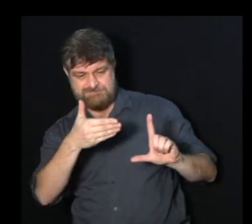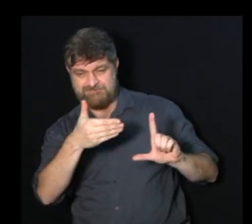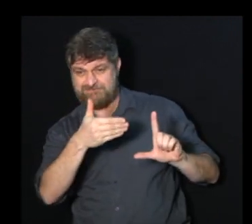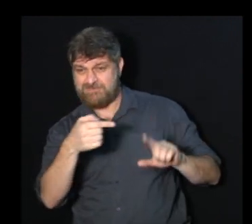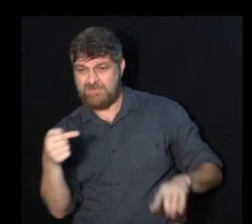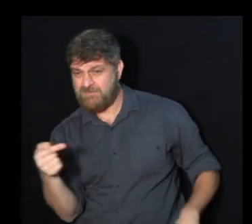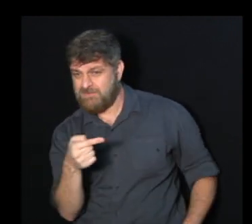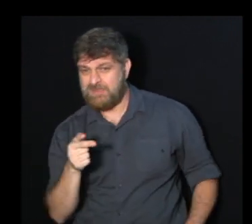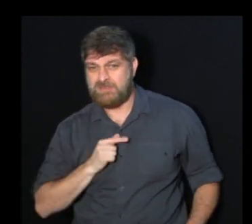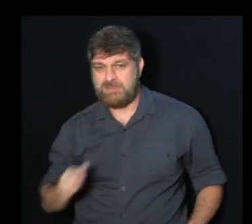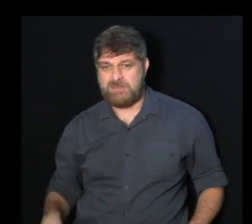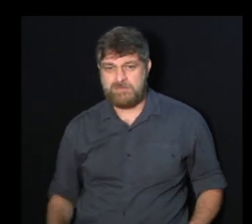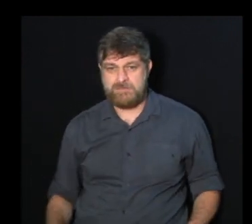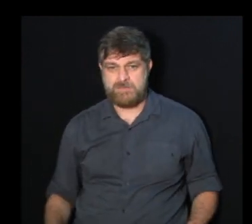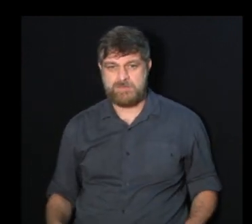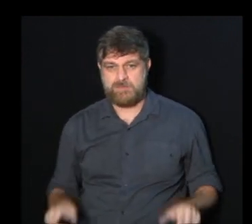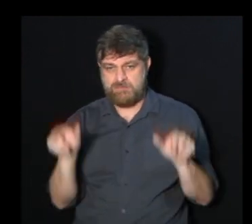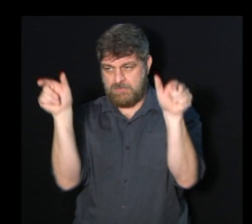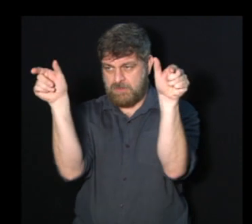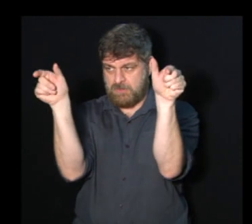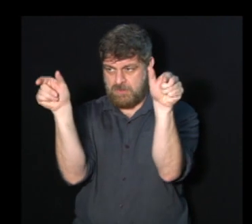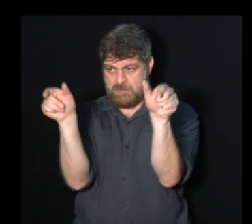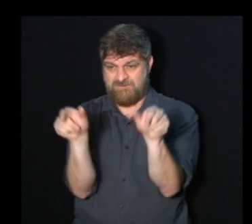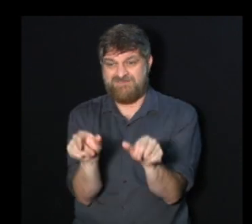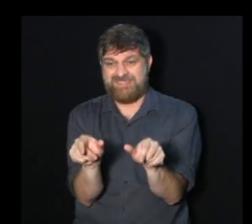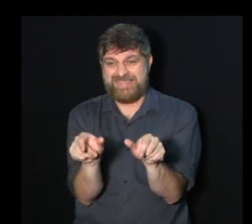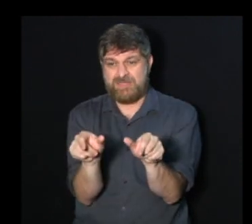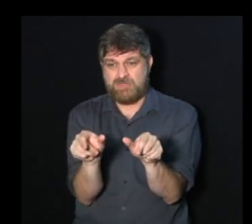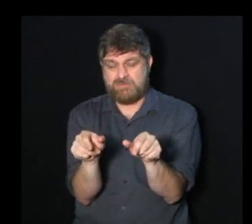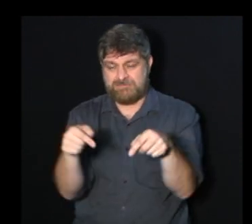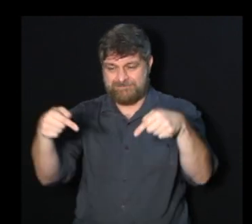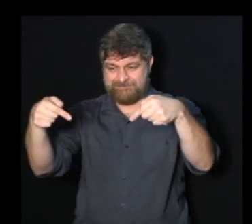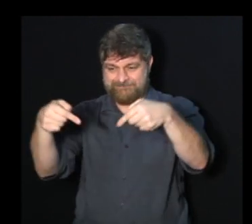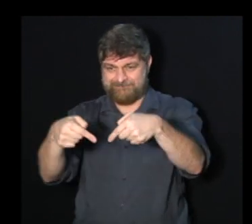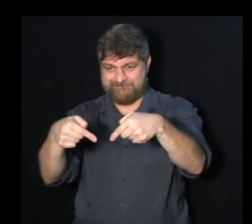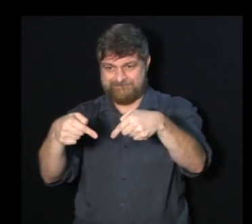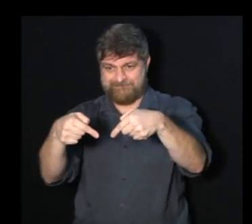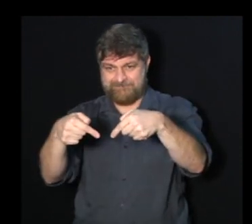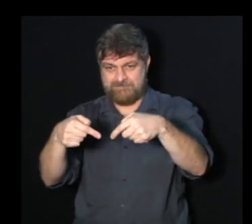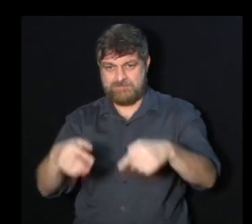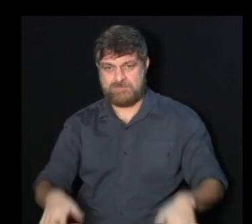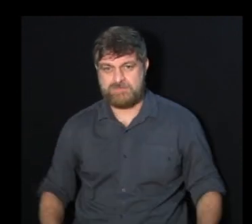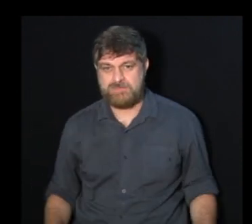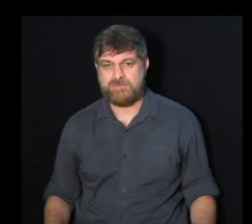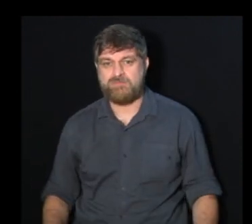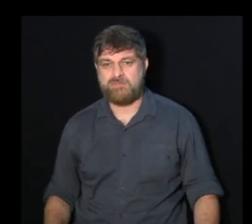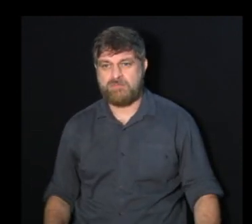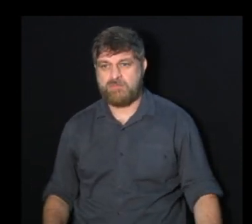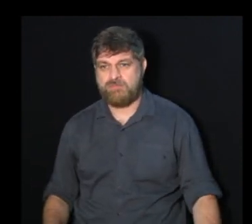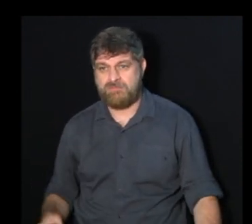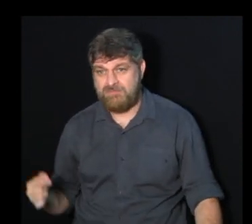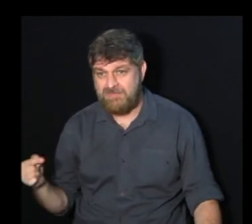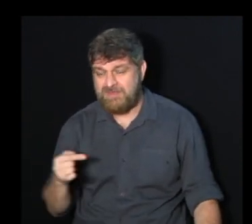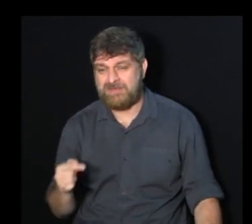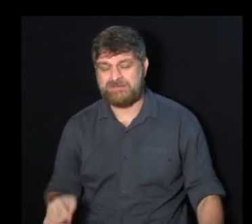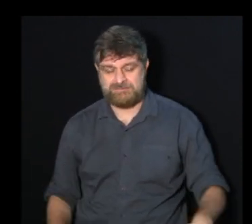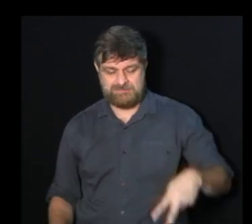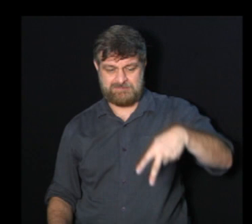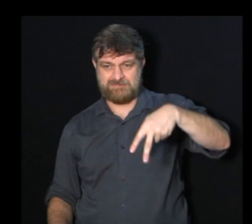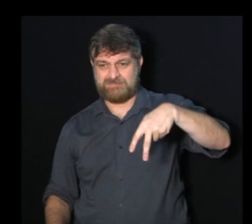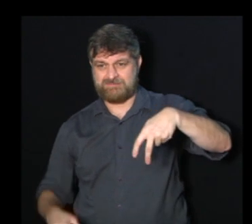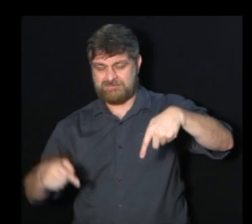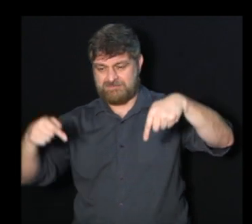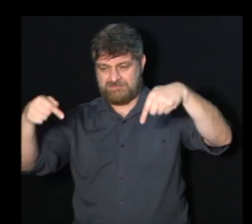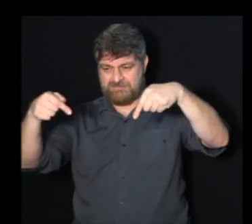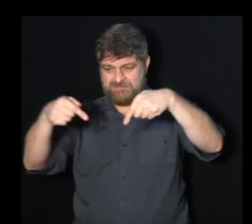joelho varo, é aquele joelho que está vindo para dentro ali, o joelho valgo, que está vindo para dentro, é aquele joelhinho que encosta